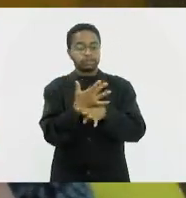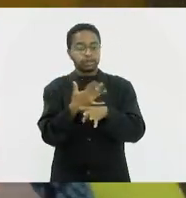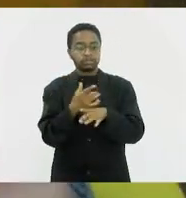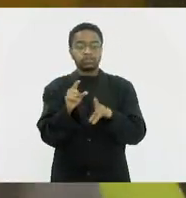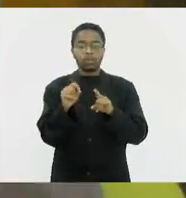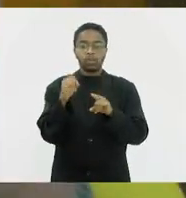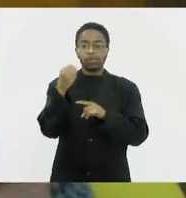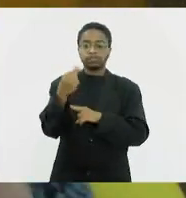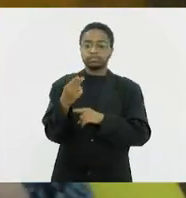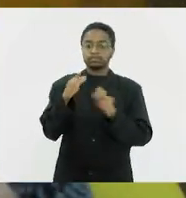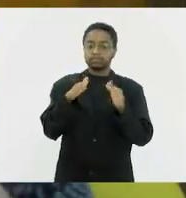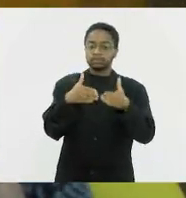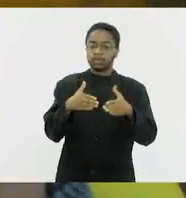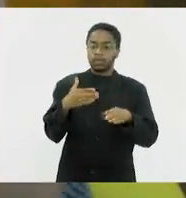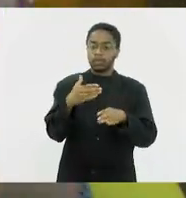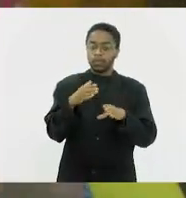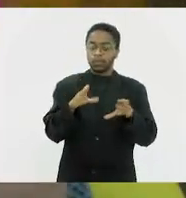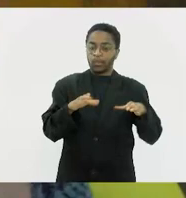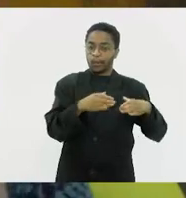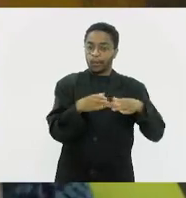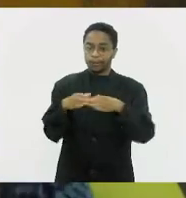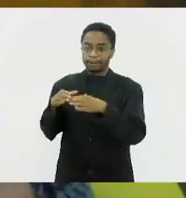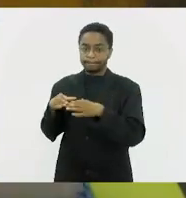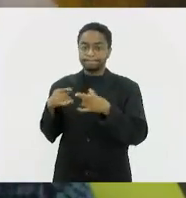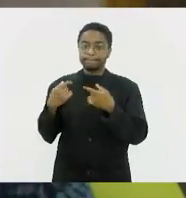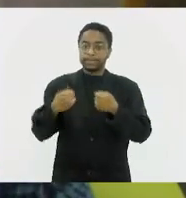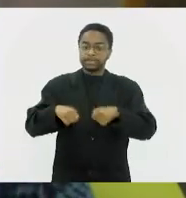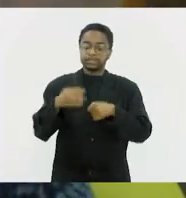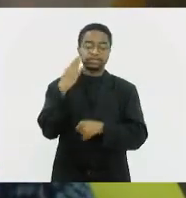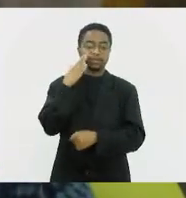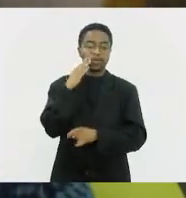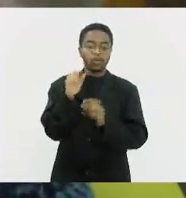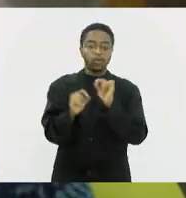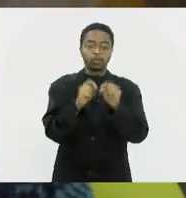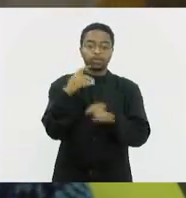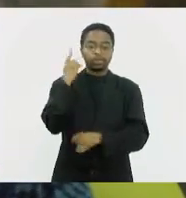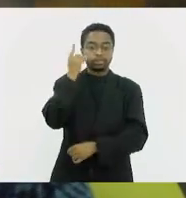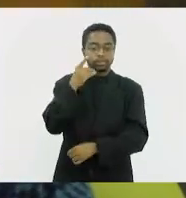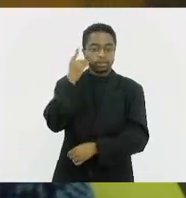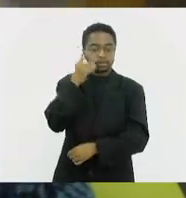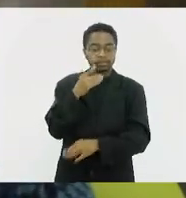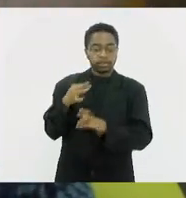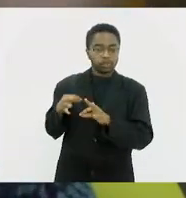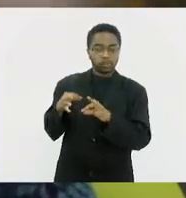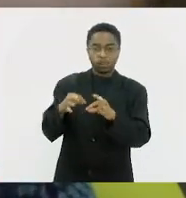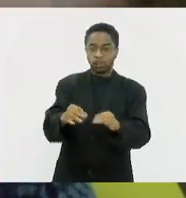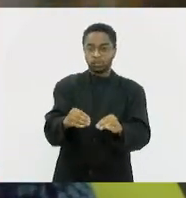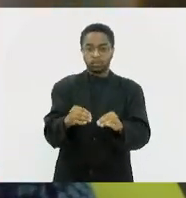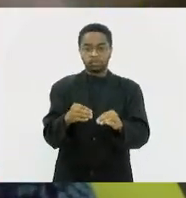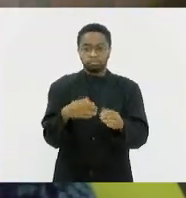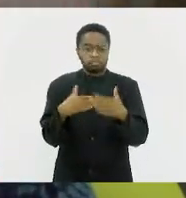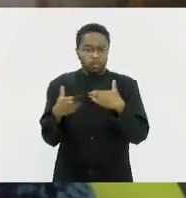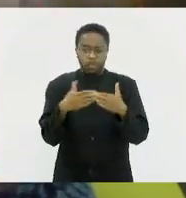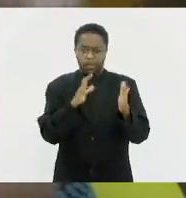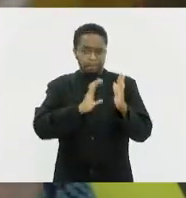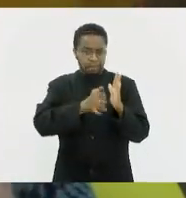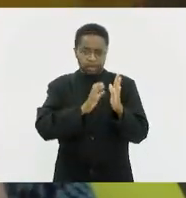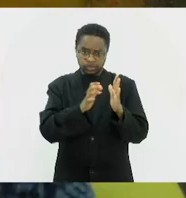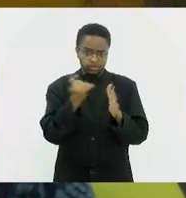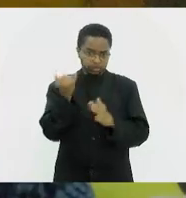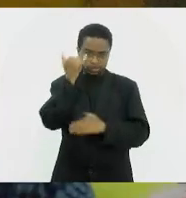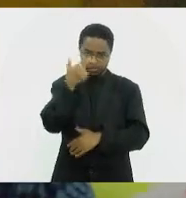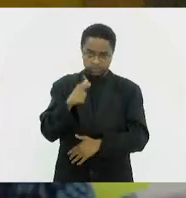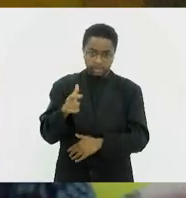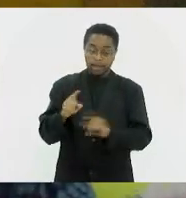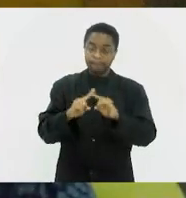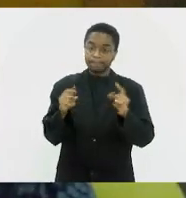comunidade. Temos que saber o que os nossos deputados, todos, não importa qual partido que seja, e